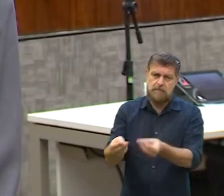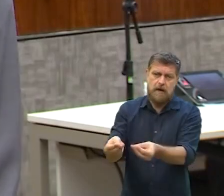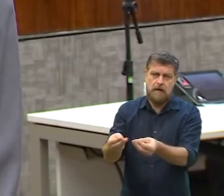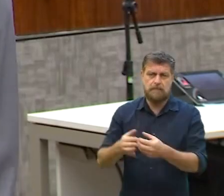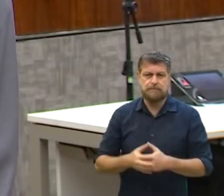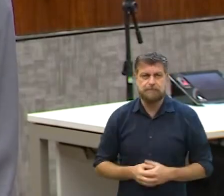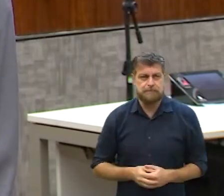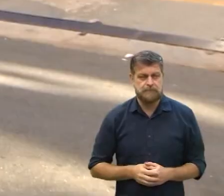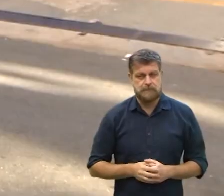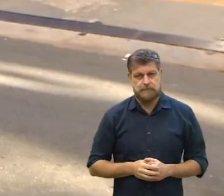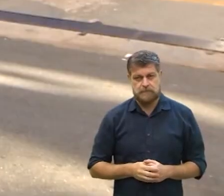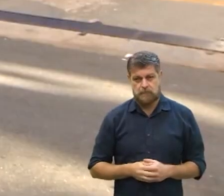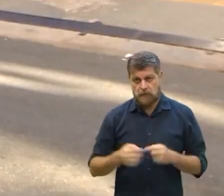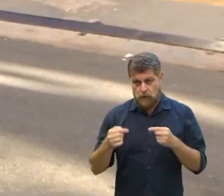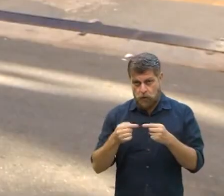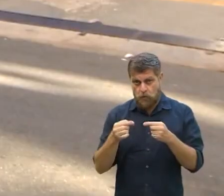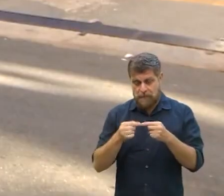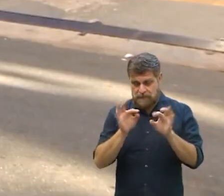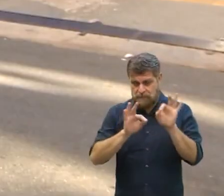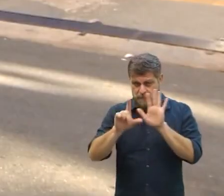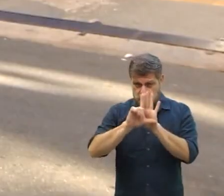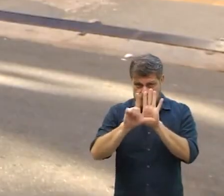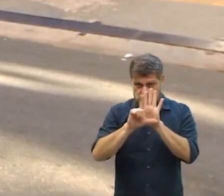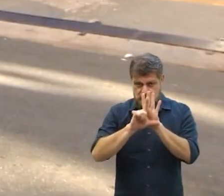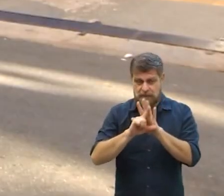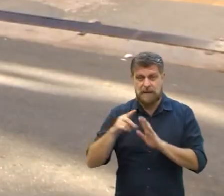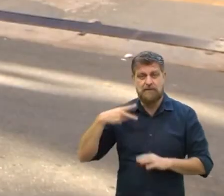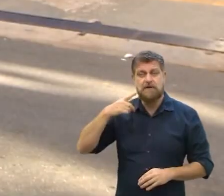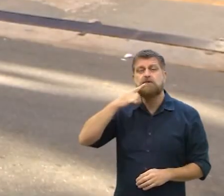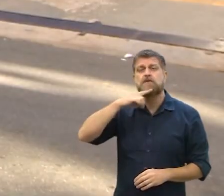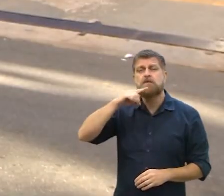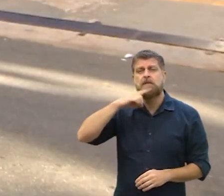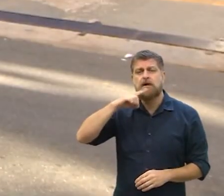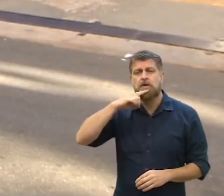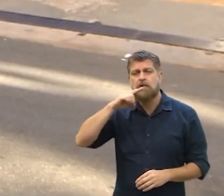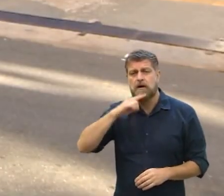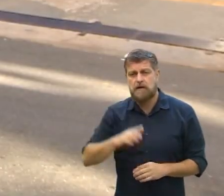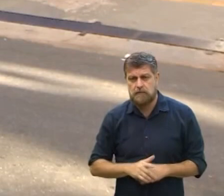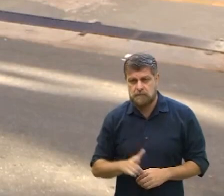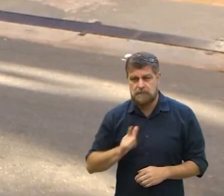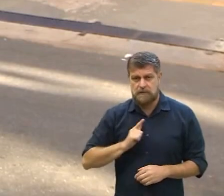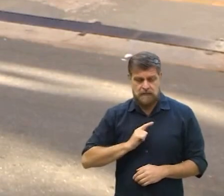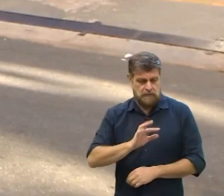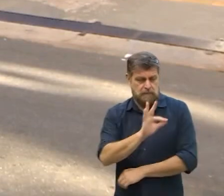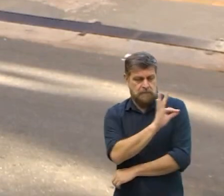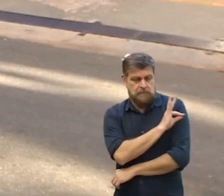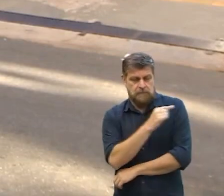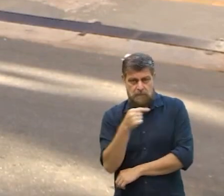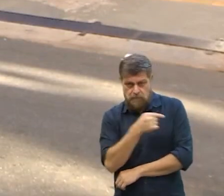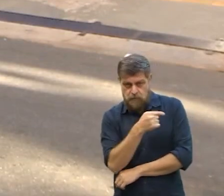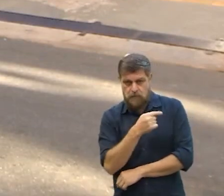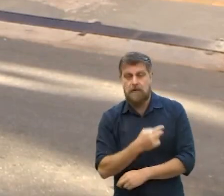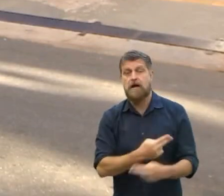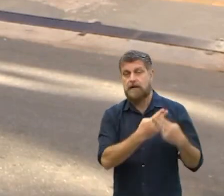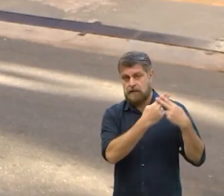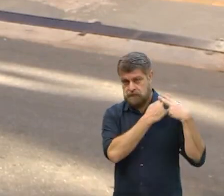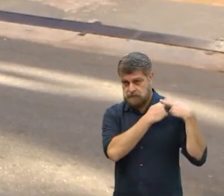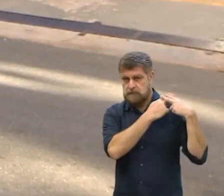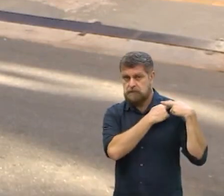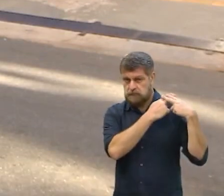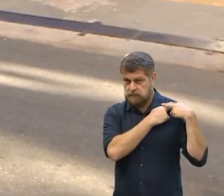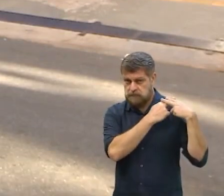tipo de tratamento também. De acordo com o projeto de lei do vereador Eduardo Magoga, compete ao poder